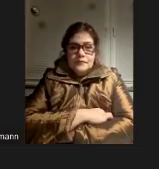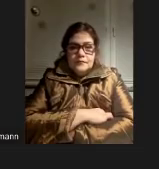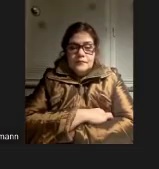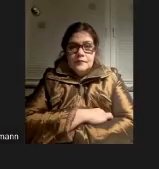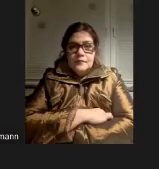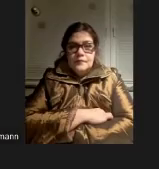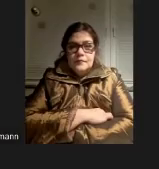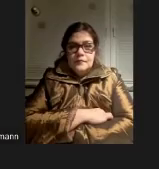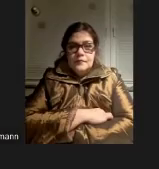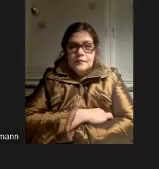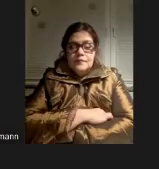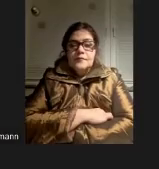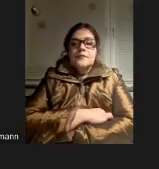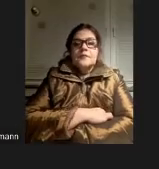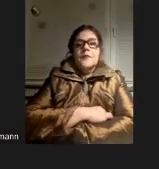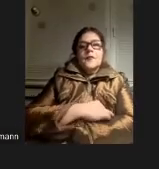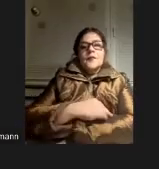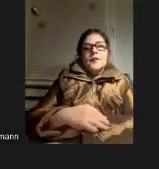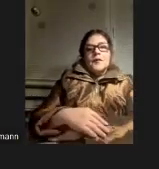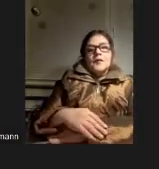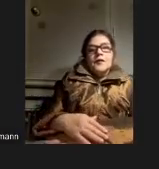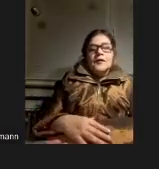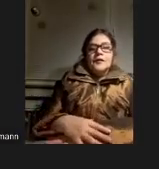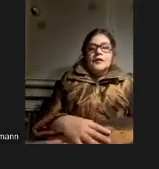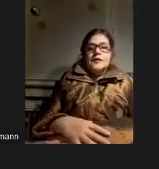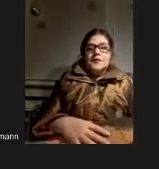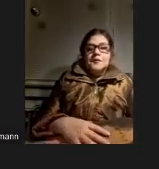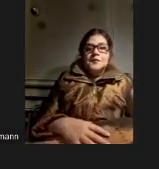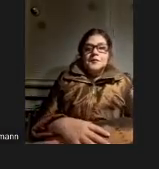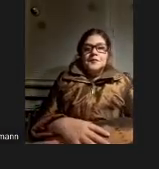possa fazer da melhor maneira.